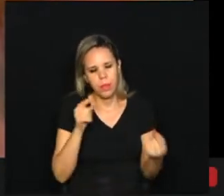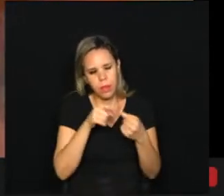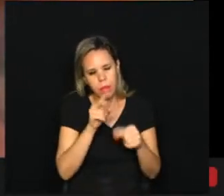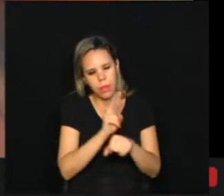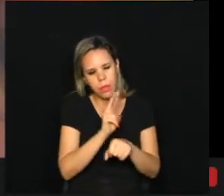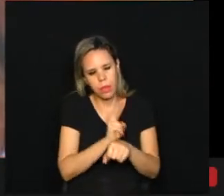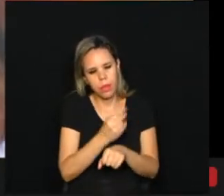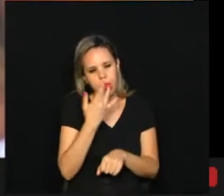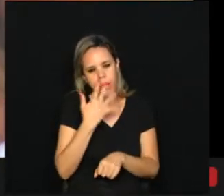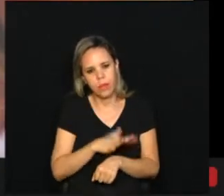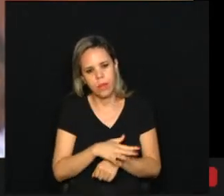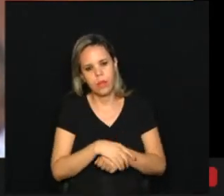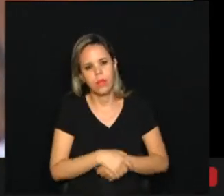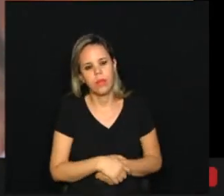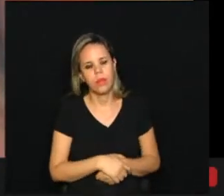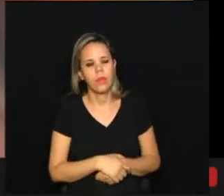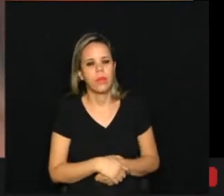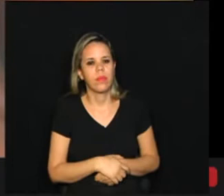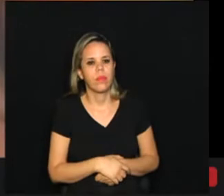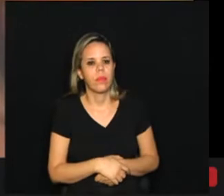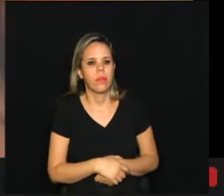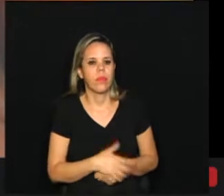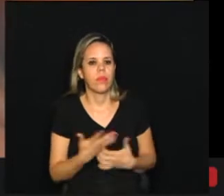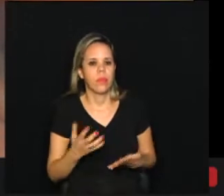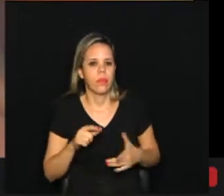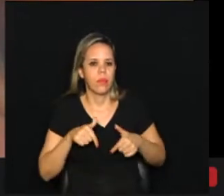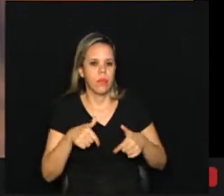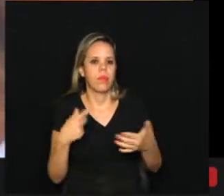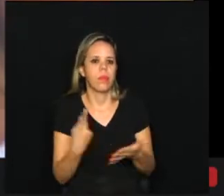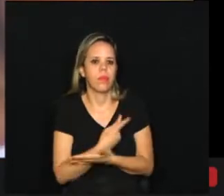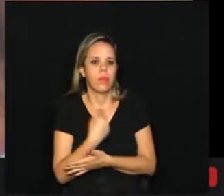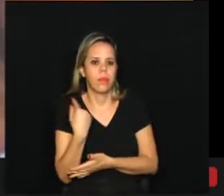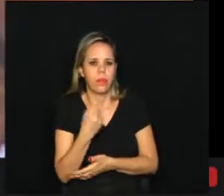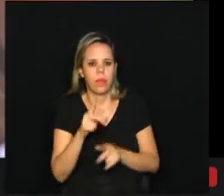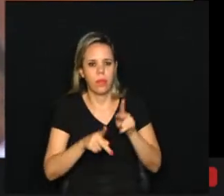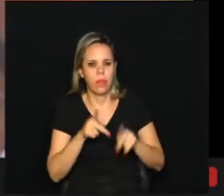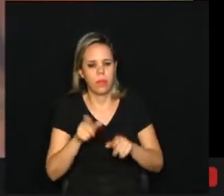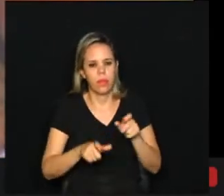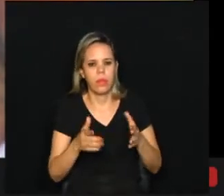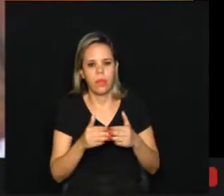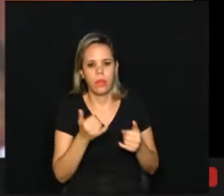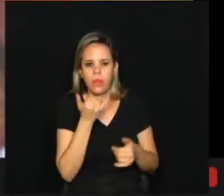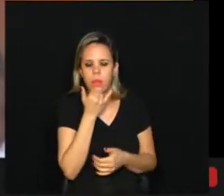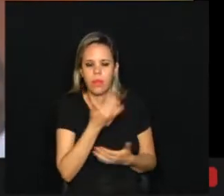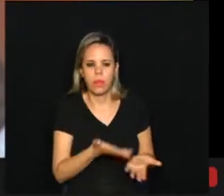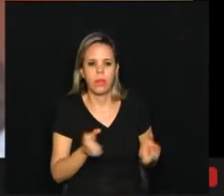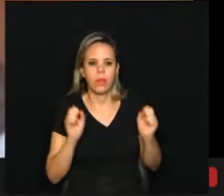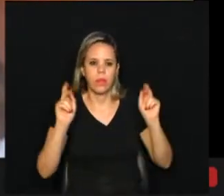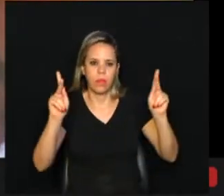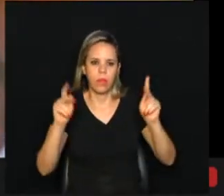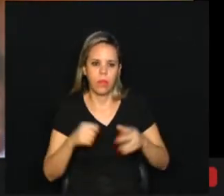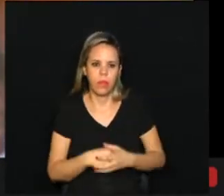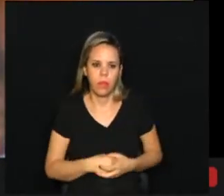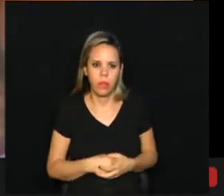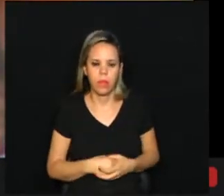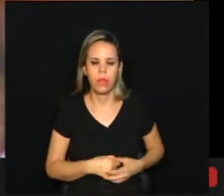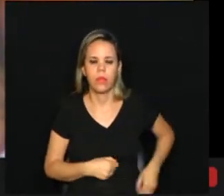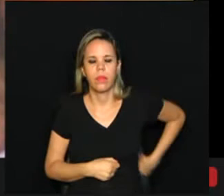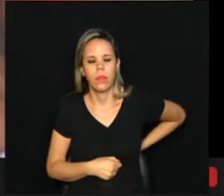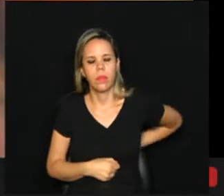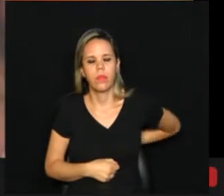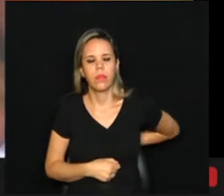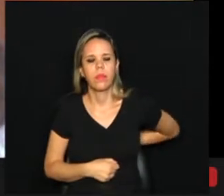a criança, mas que eles realmente agiram de forma errada, e pedindo desculpas. Ok, foi um pedido de